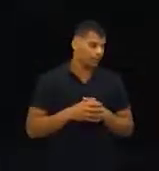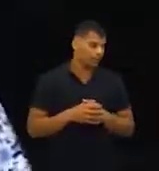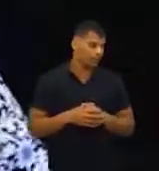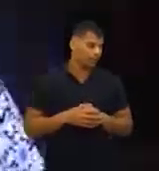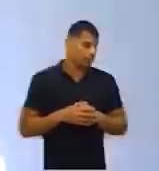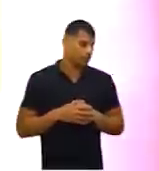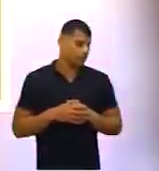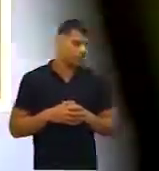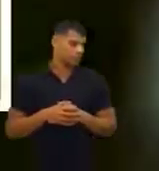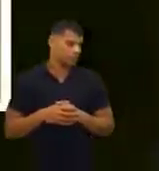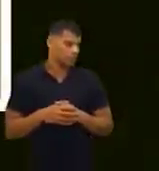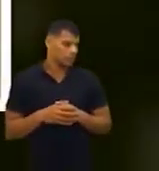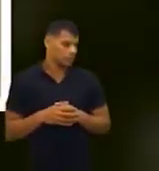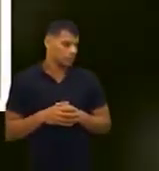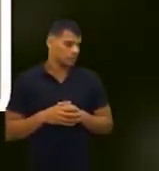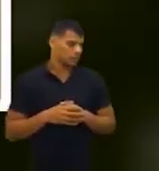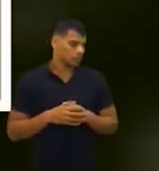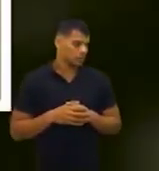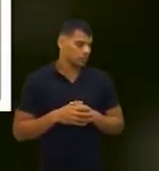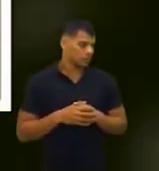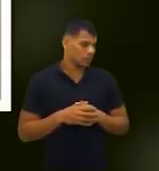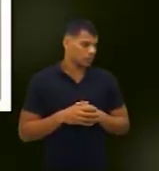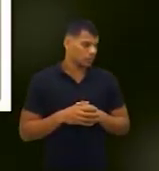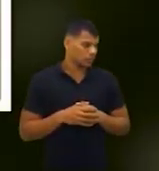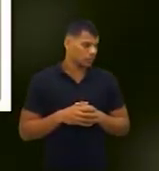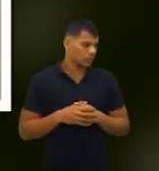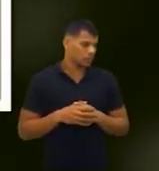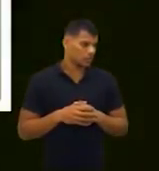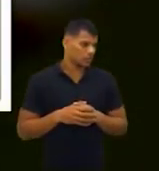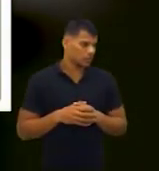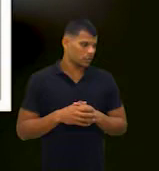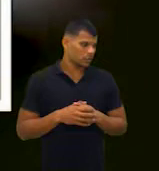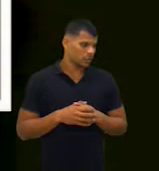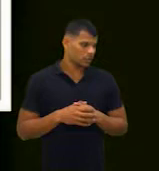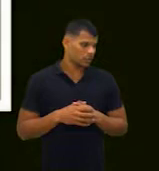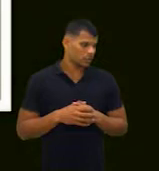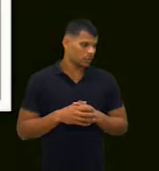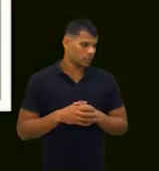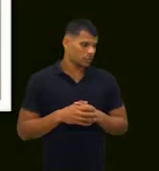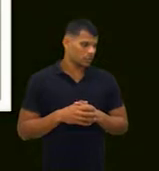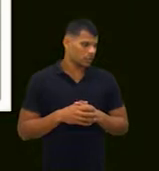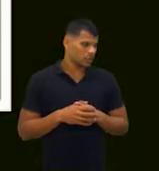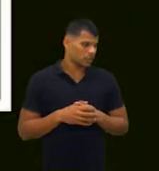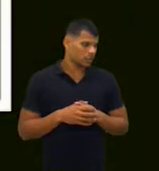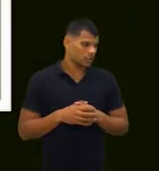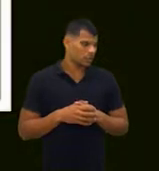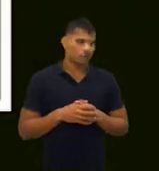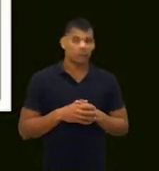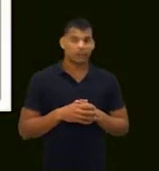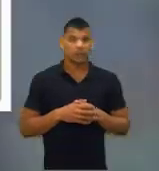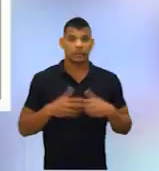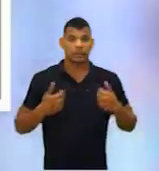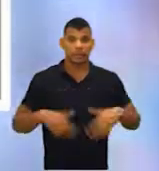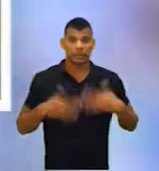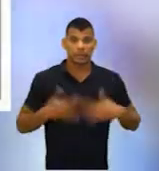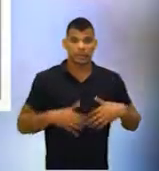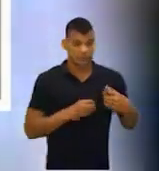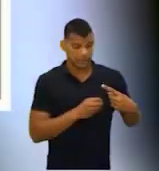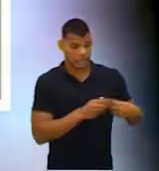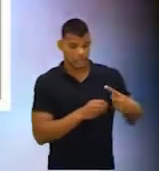coisa de reverência bacana que teve esse pormenor, mas aconteceu e impulsionou mais a